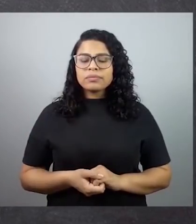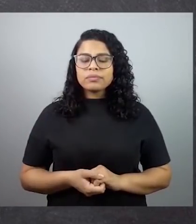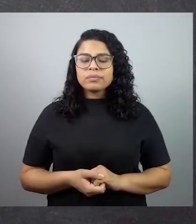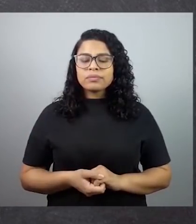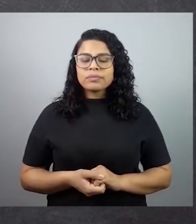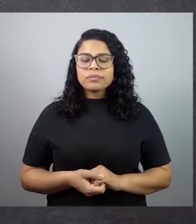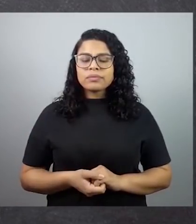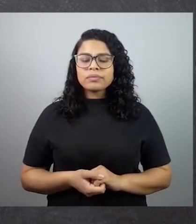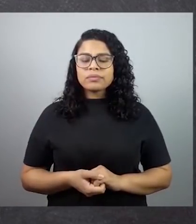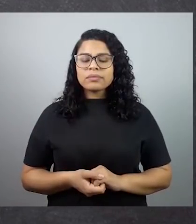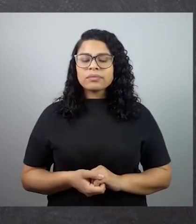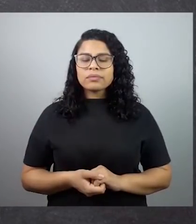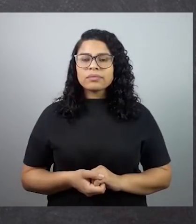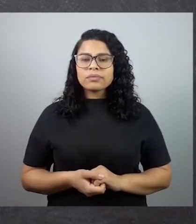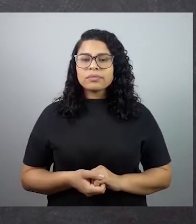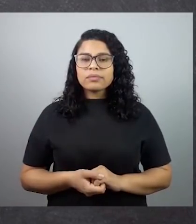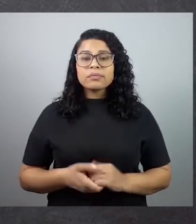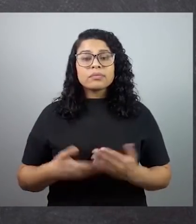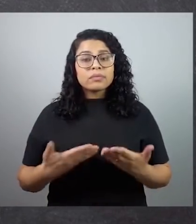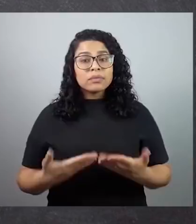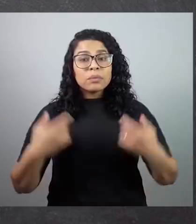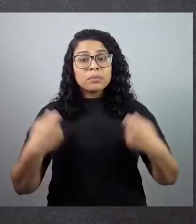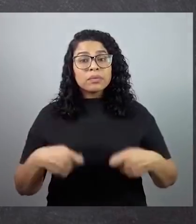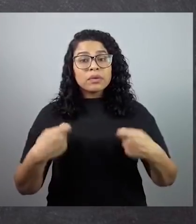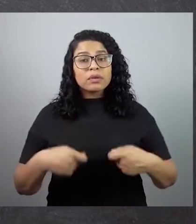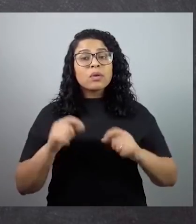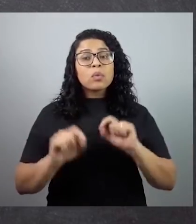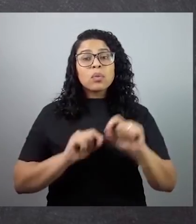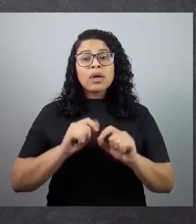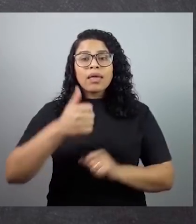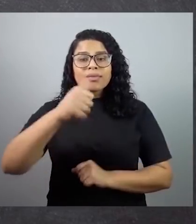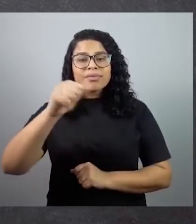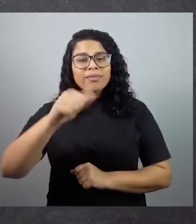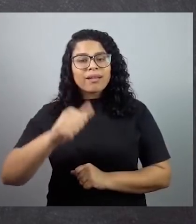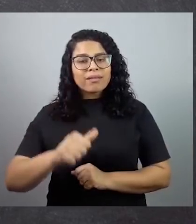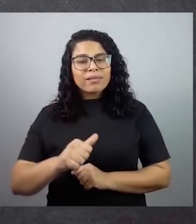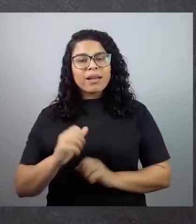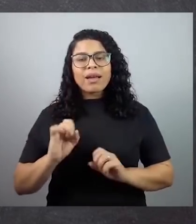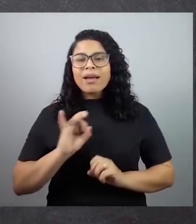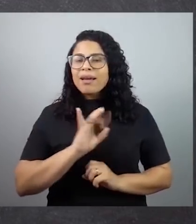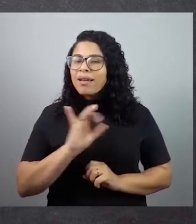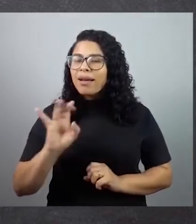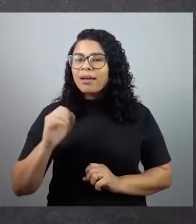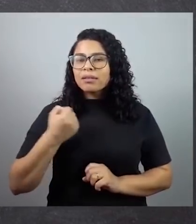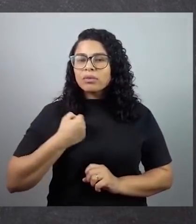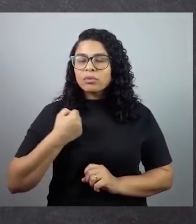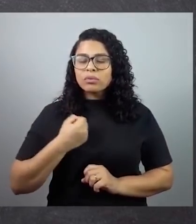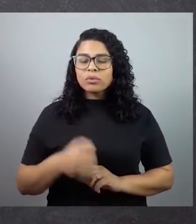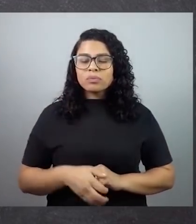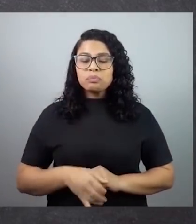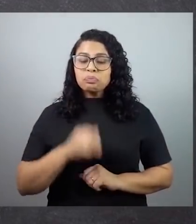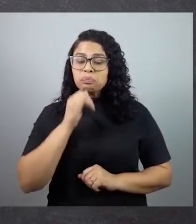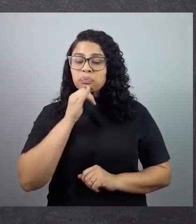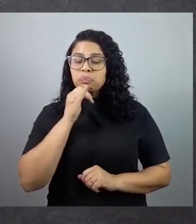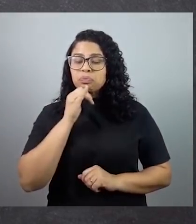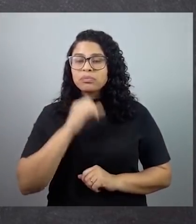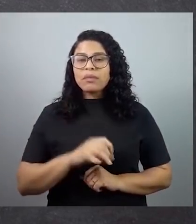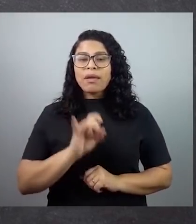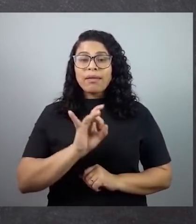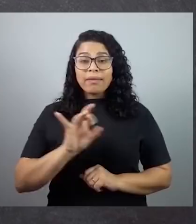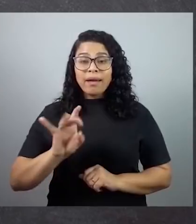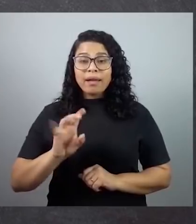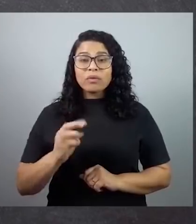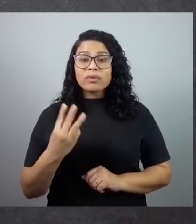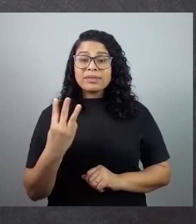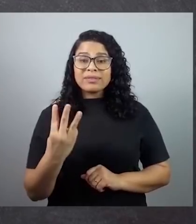trabalhamos. O que nós precisamos então é analisar esses números. A cada 3